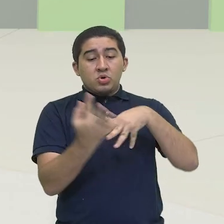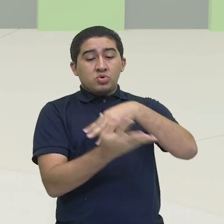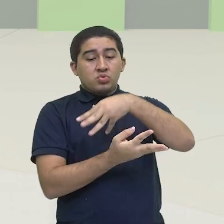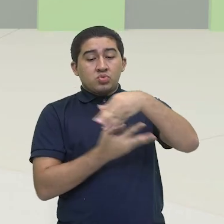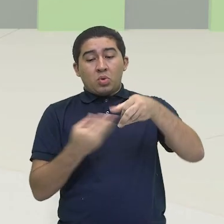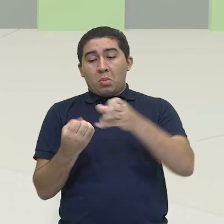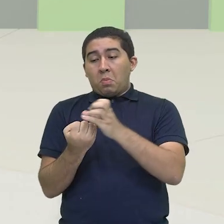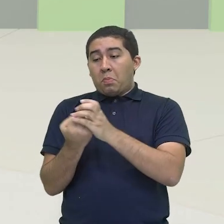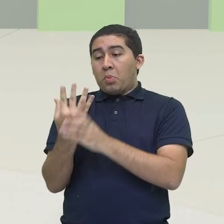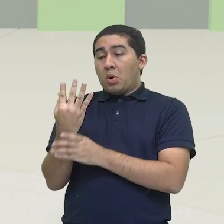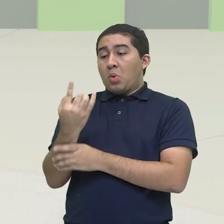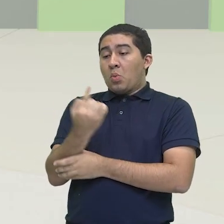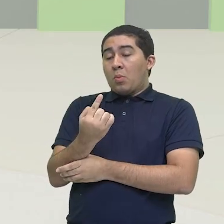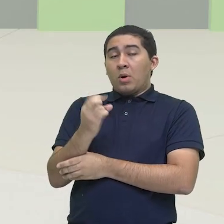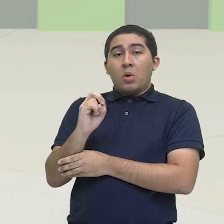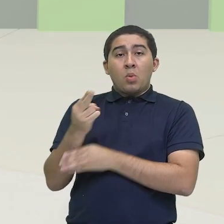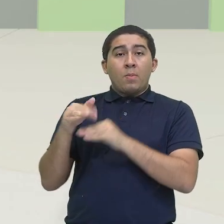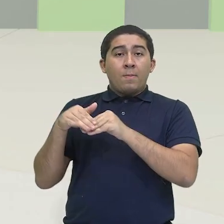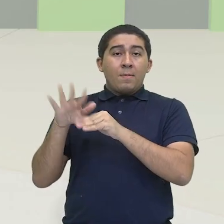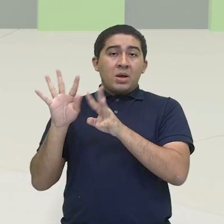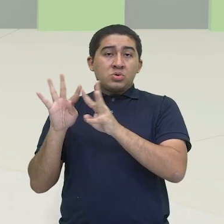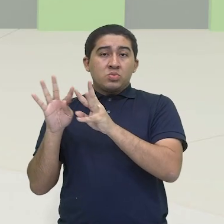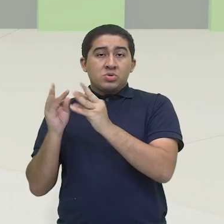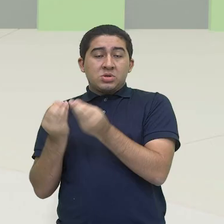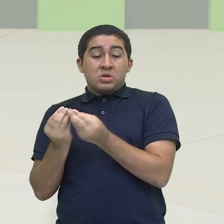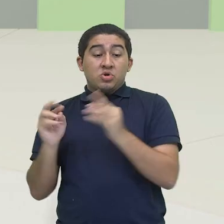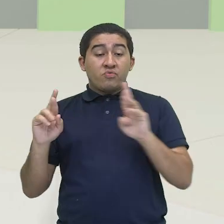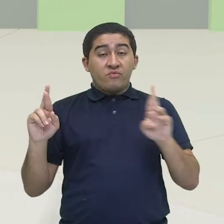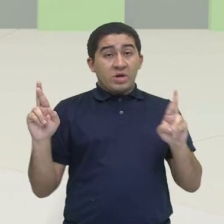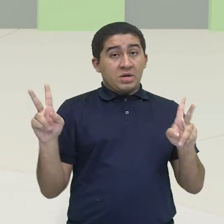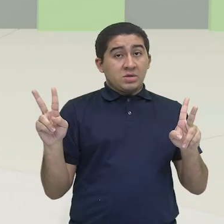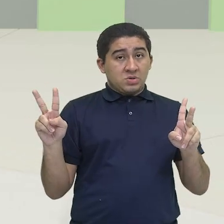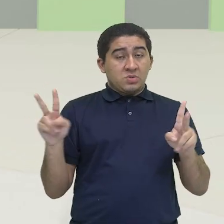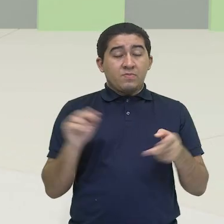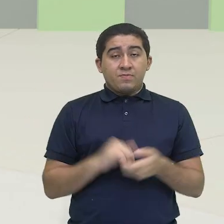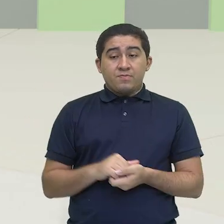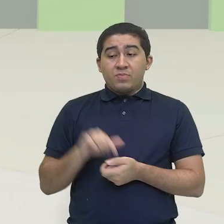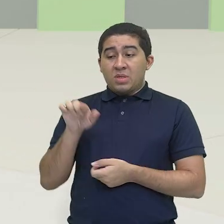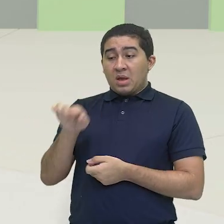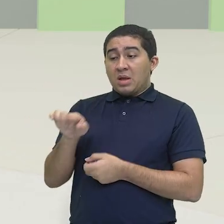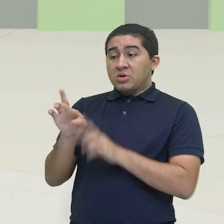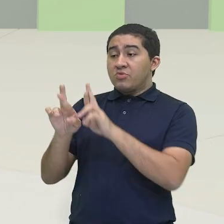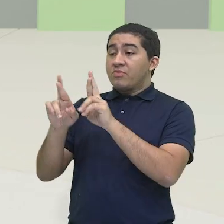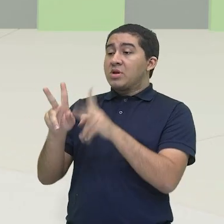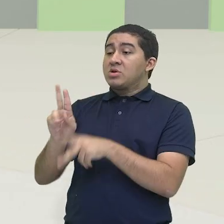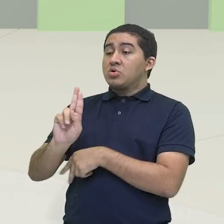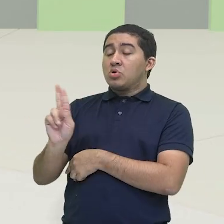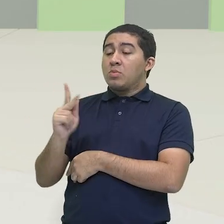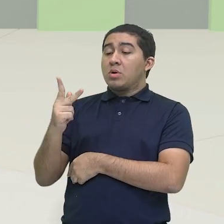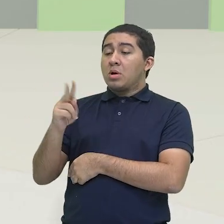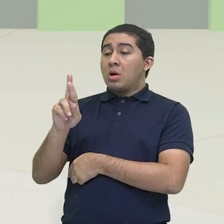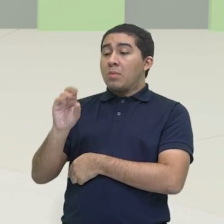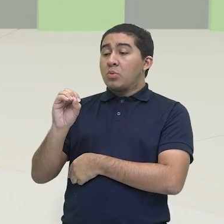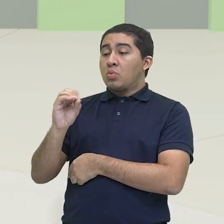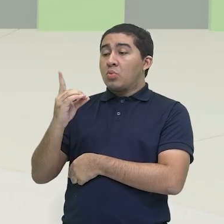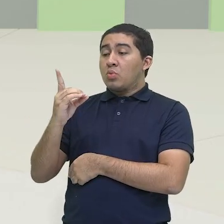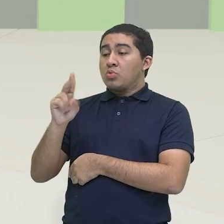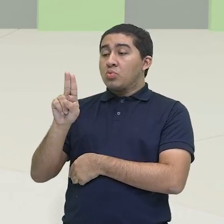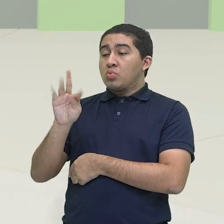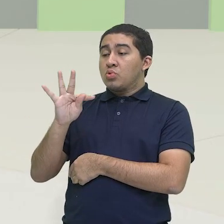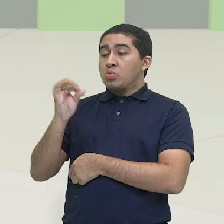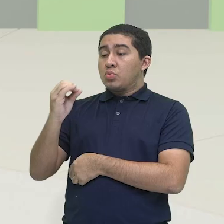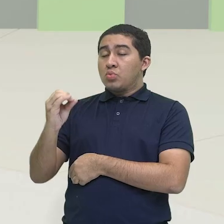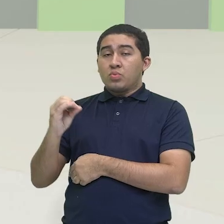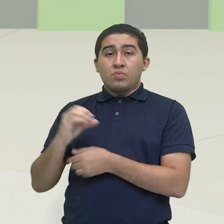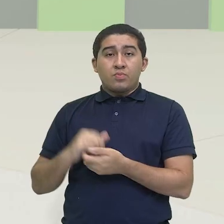ou mais substâncias diferentes. Então, essas substâncias diferentes são chamadas de produtos.